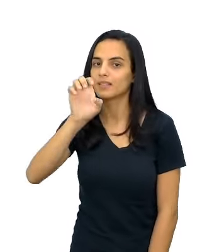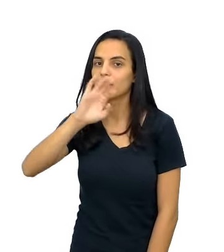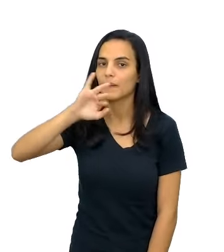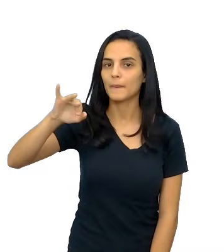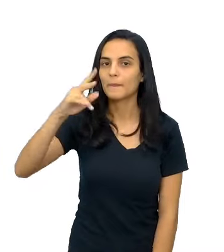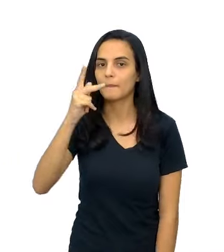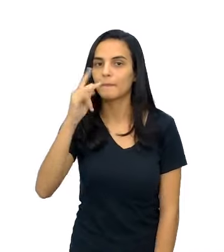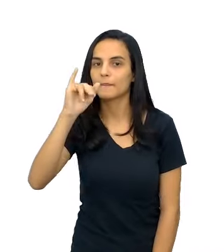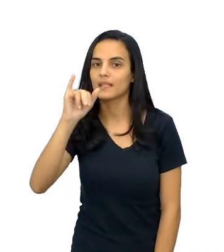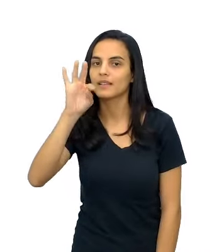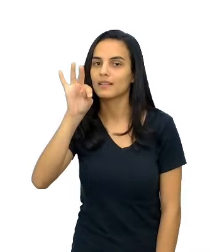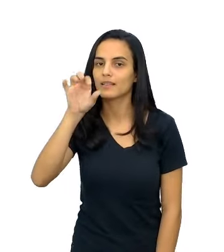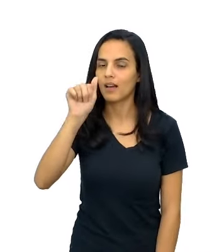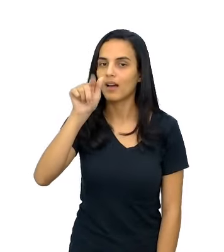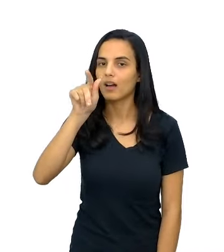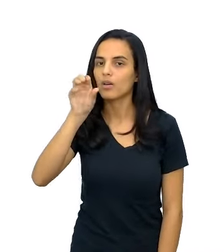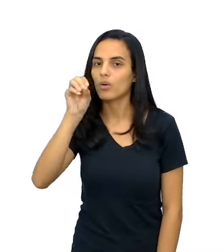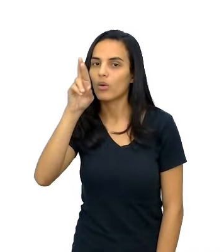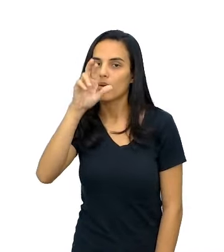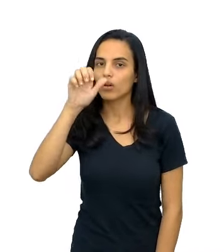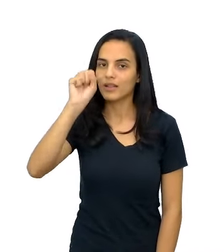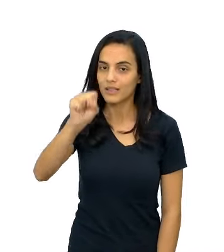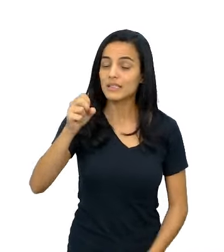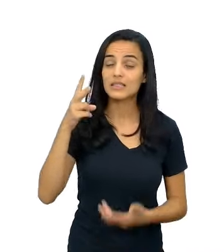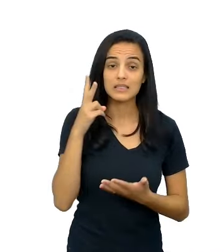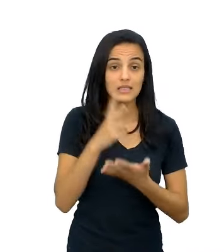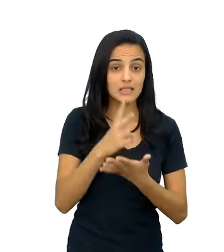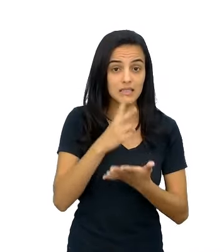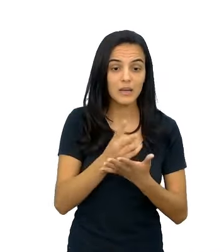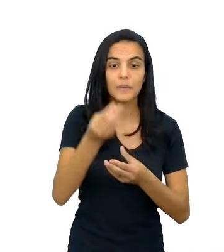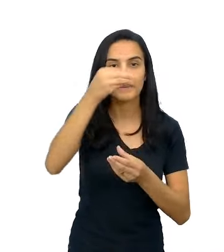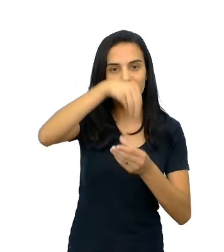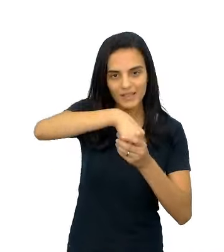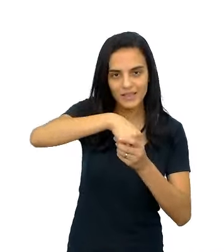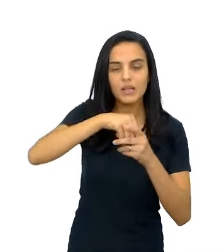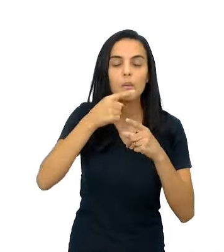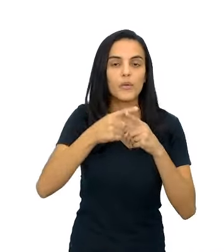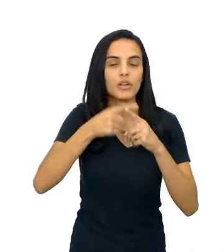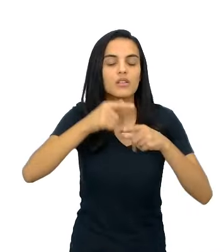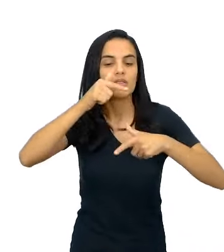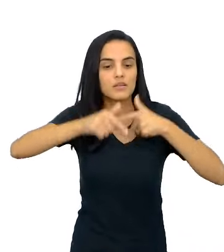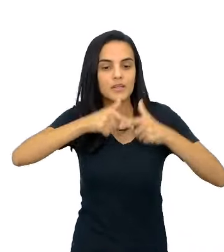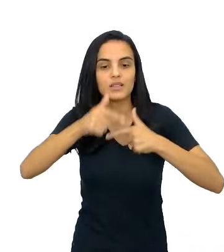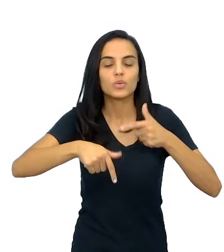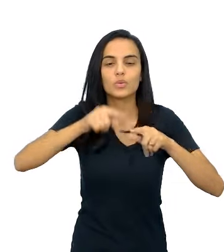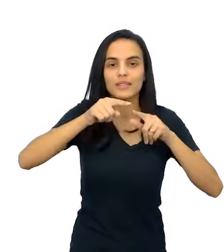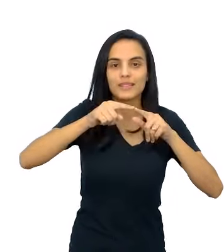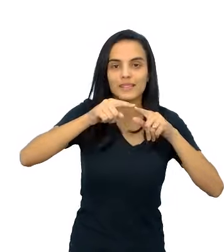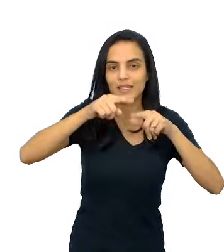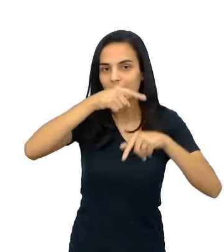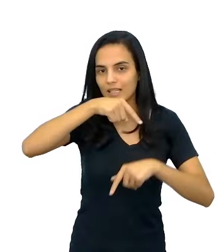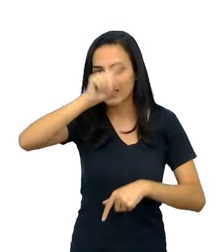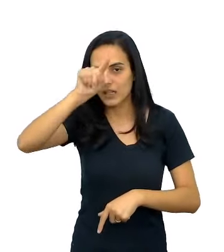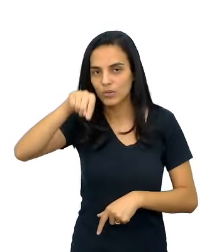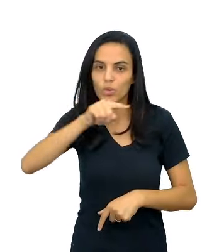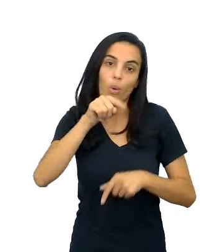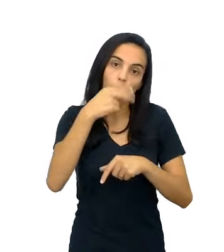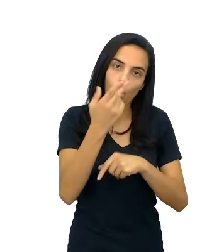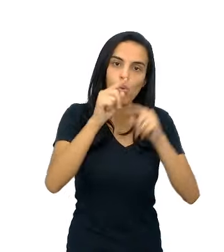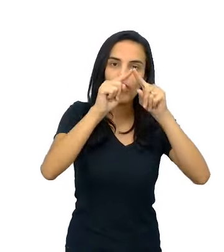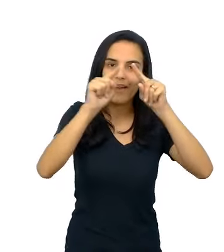Pitágoras ele está presente, porque eu trabalho muito com as relações métricas no triângulo retângulo. Então, aqui a gente tem